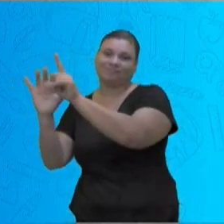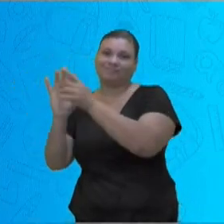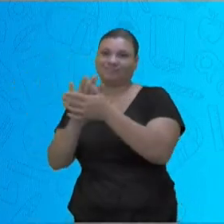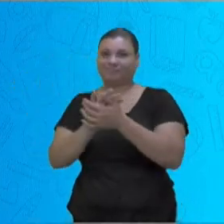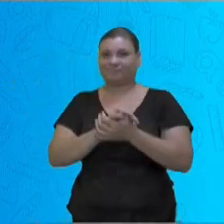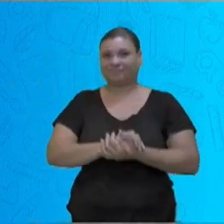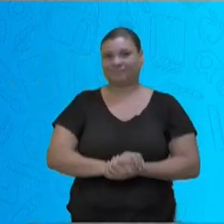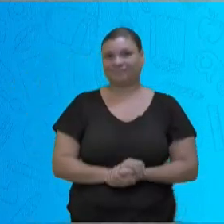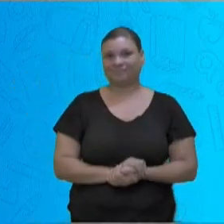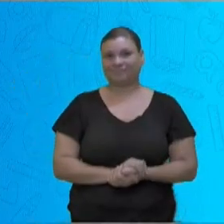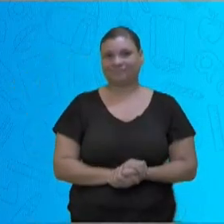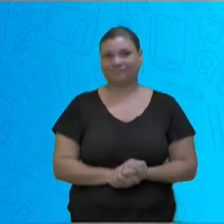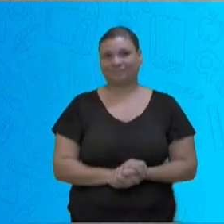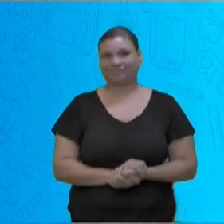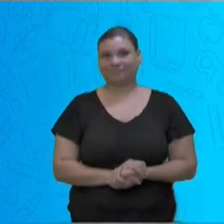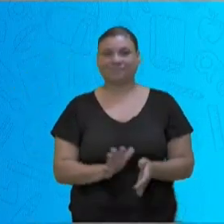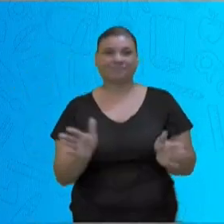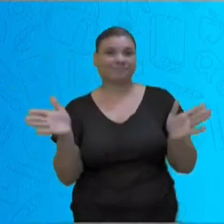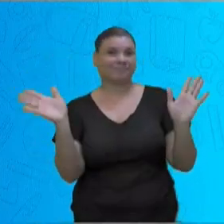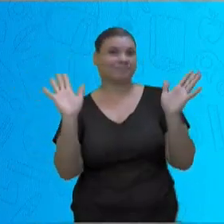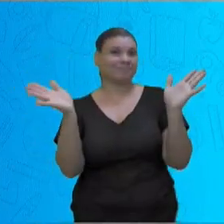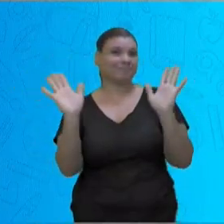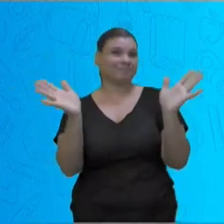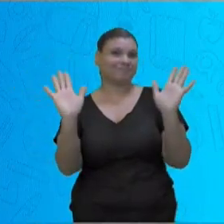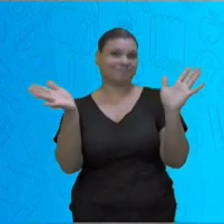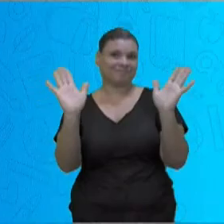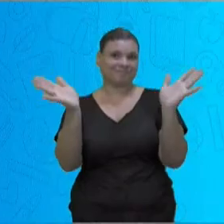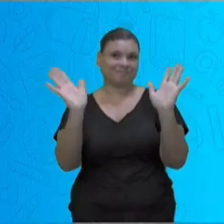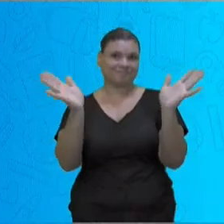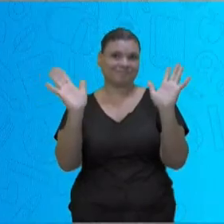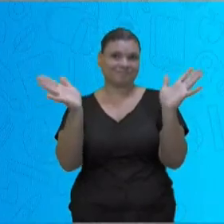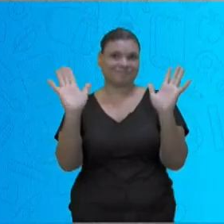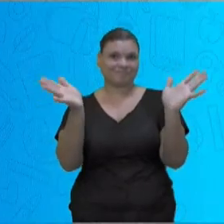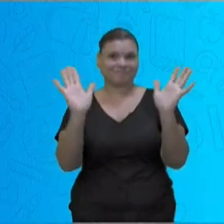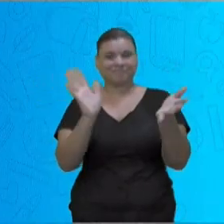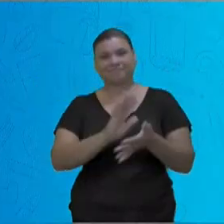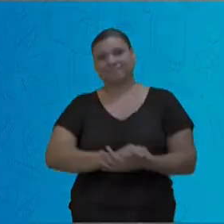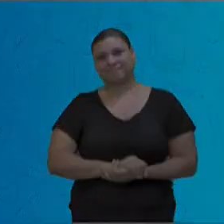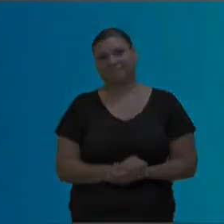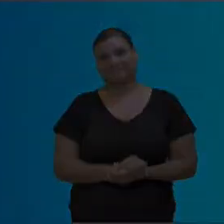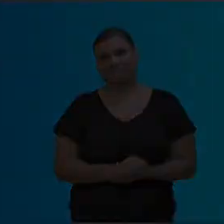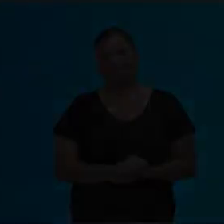aparece no canto da tela. I'll see you at the next lessons. Bye!